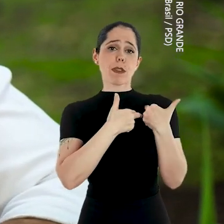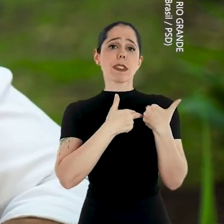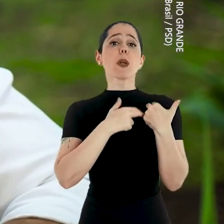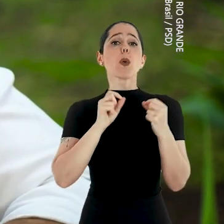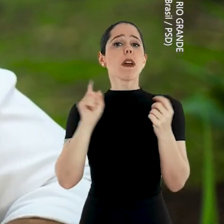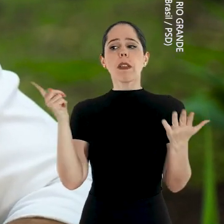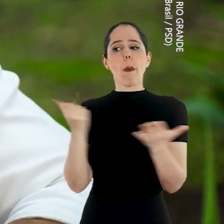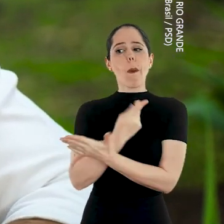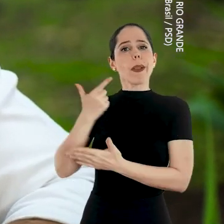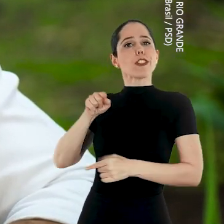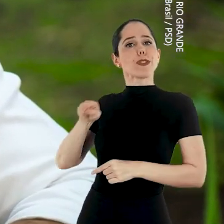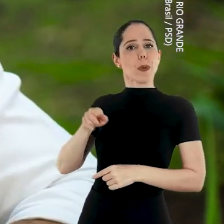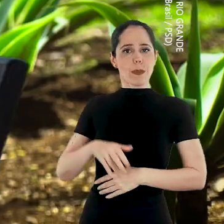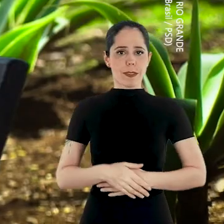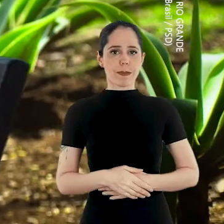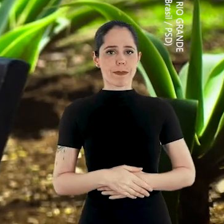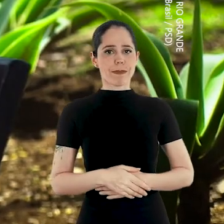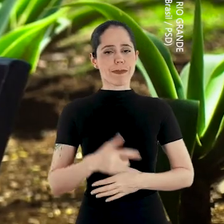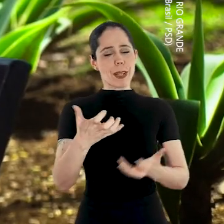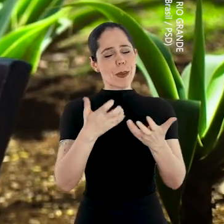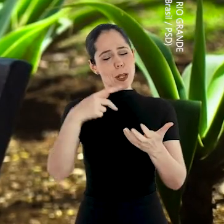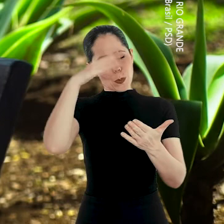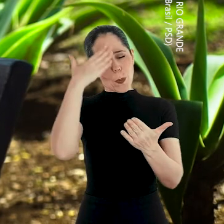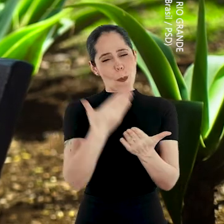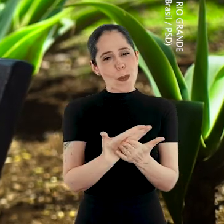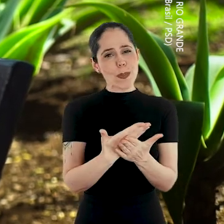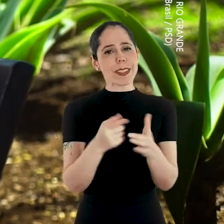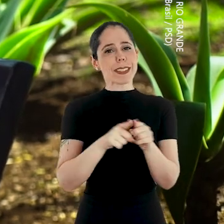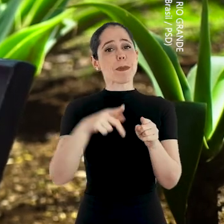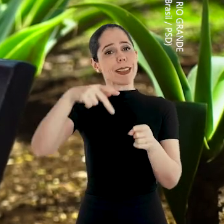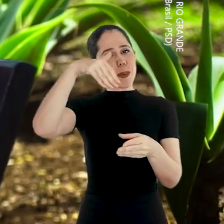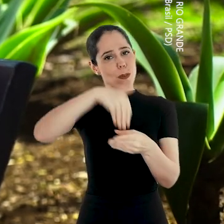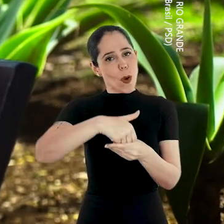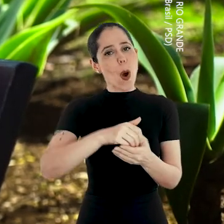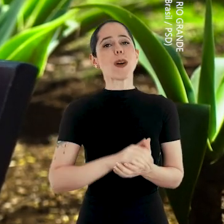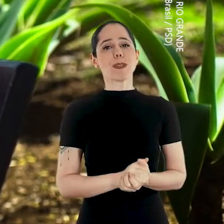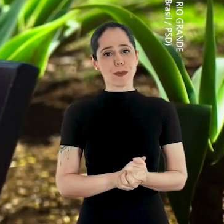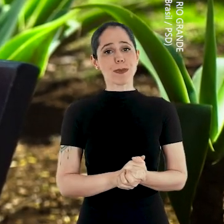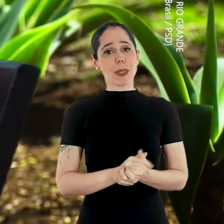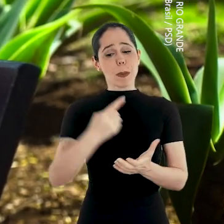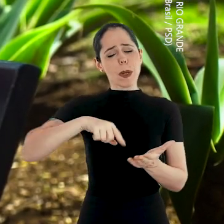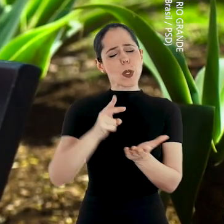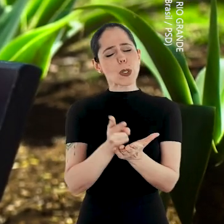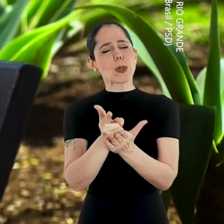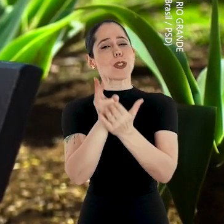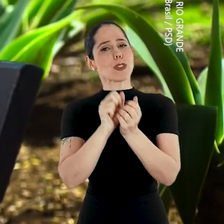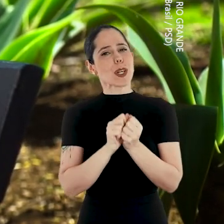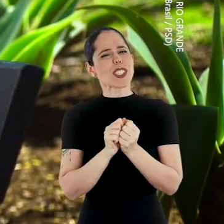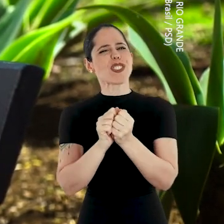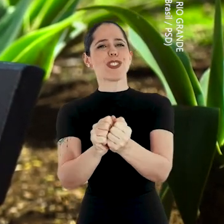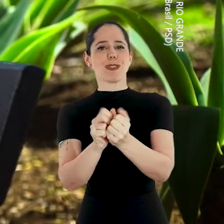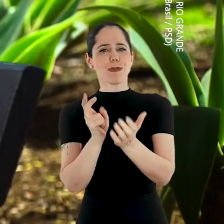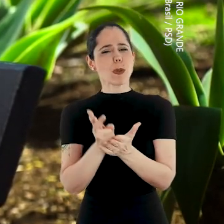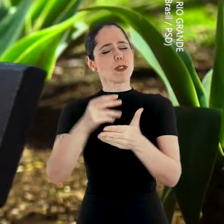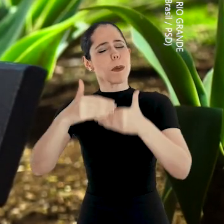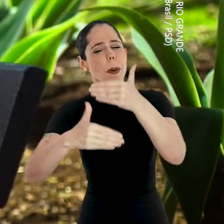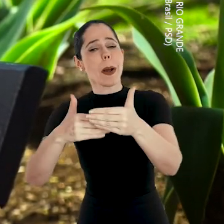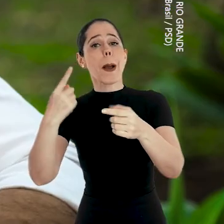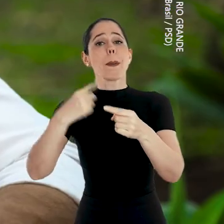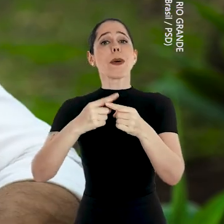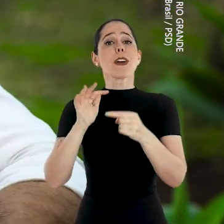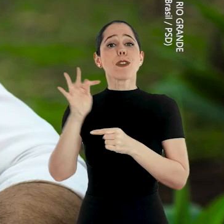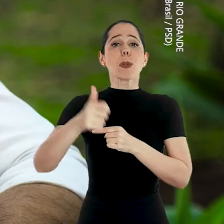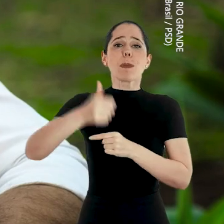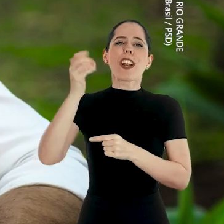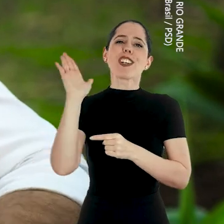deixar isso acontecer novamente. Eu conto com a sua confiança, com o seu voto, para continuarmos juntos, seguindo em frente.